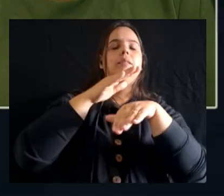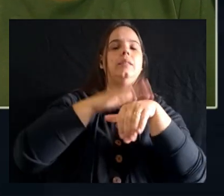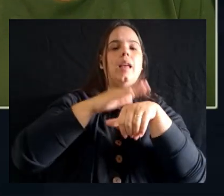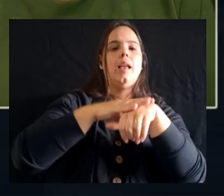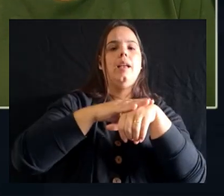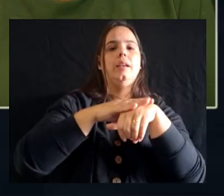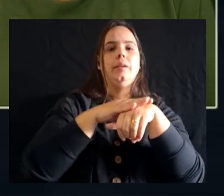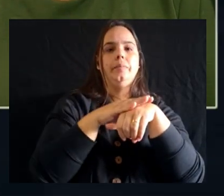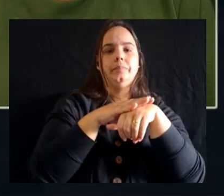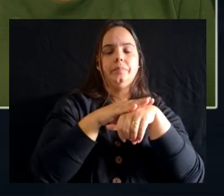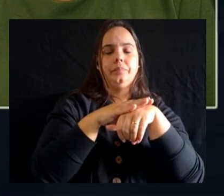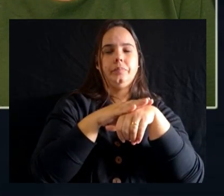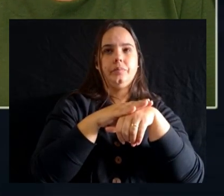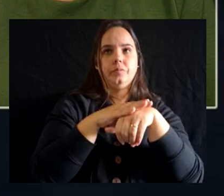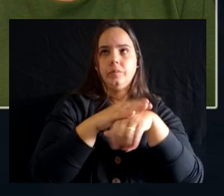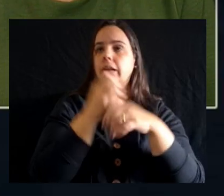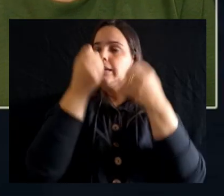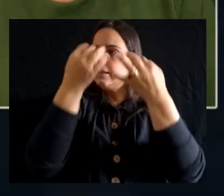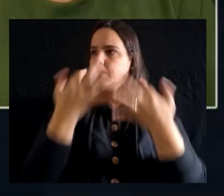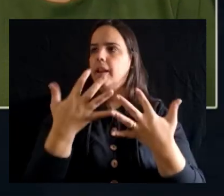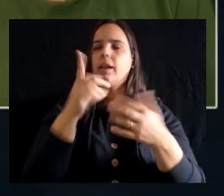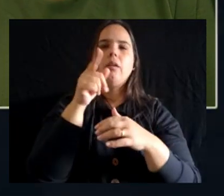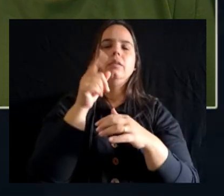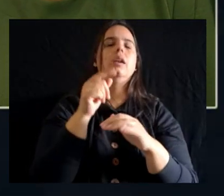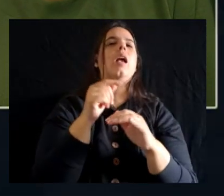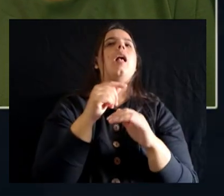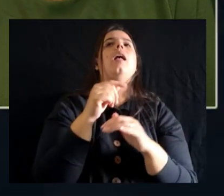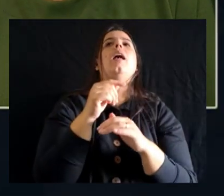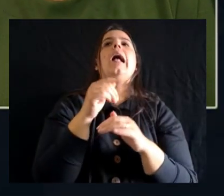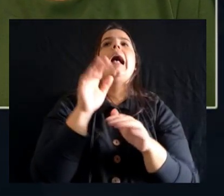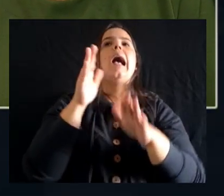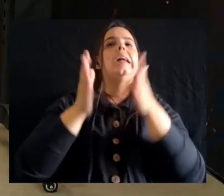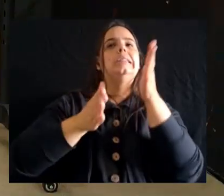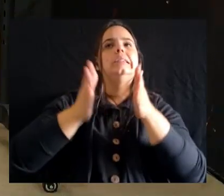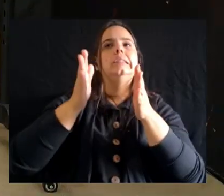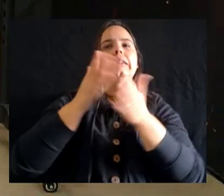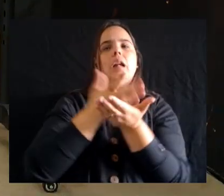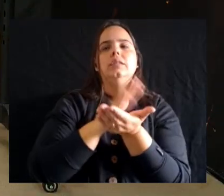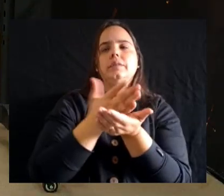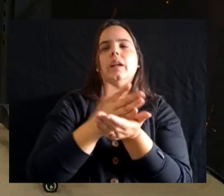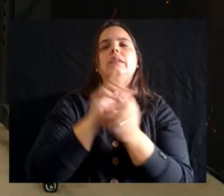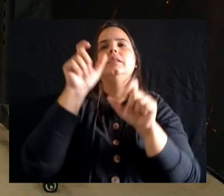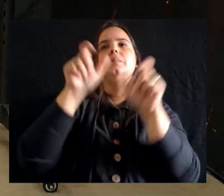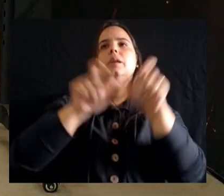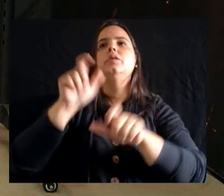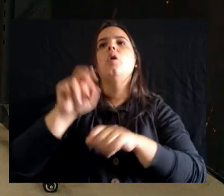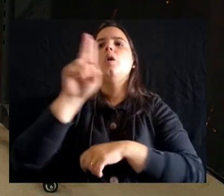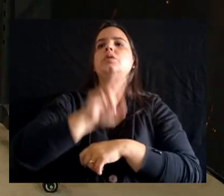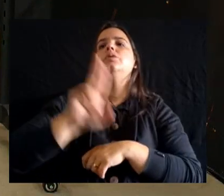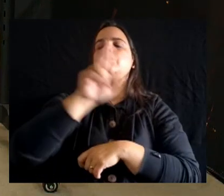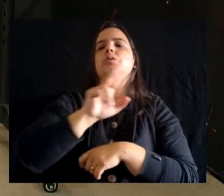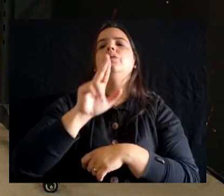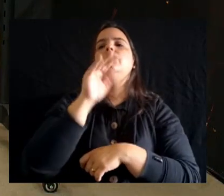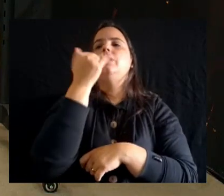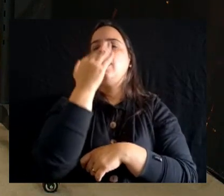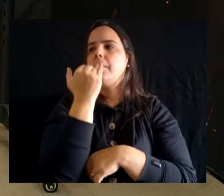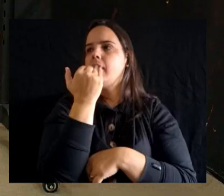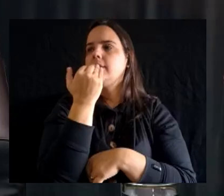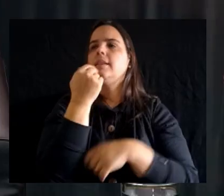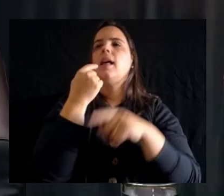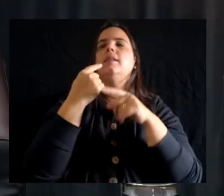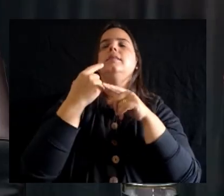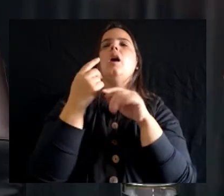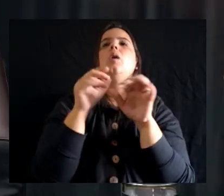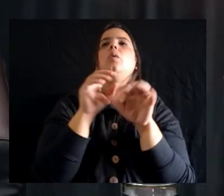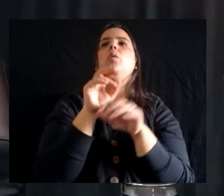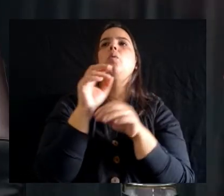alimentação como um jogo de celular realmente ajuda. É mais ou menos isso, essas recompensas. Exato,